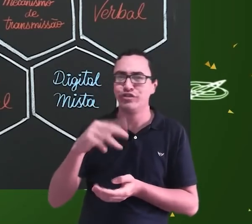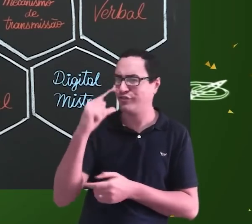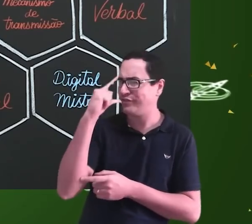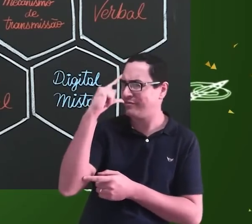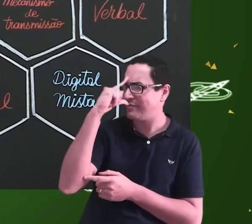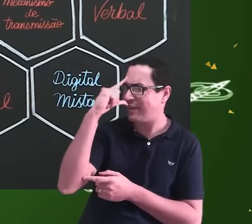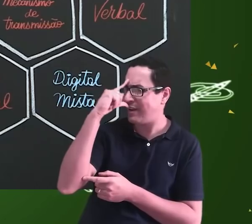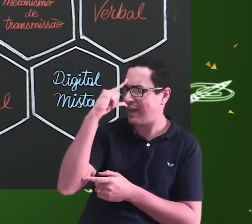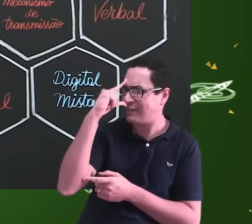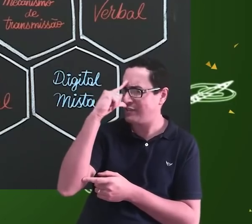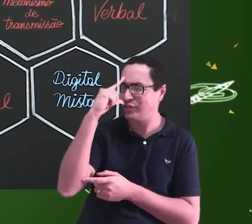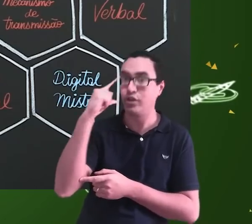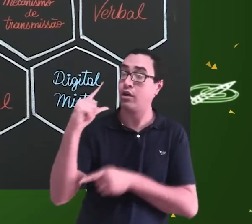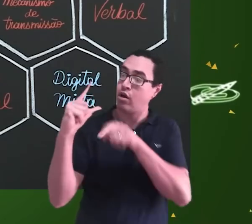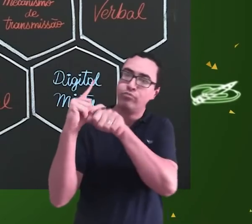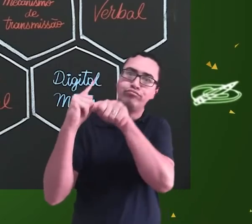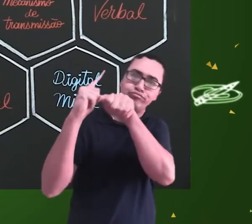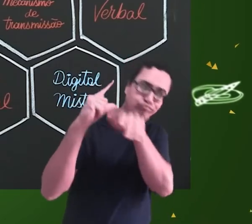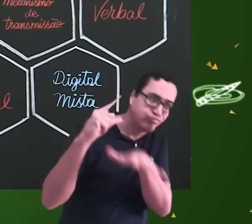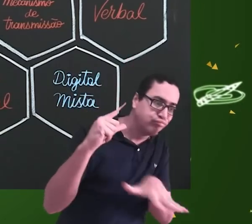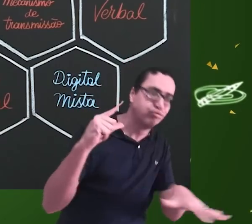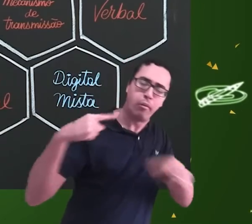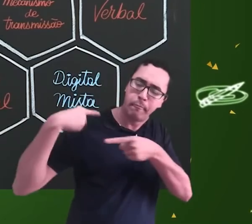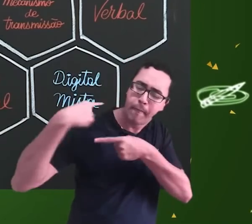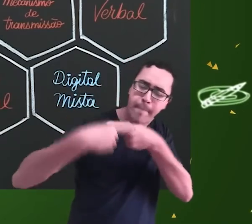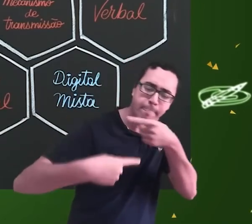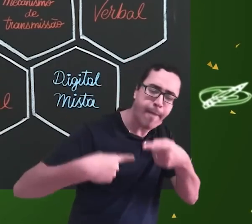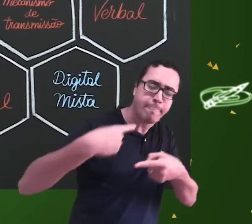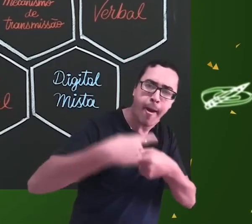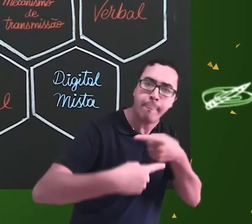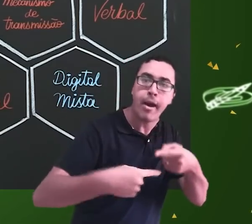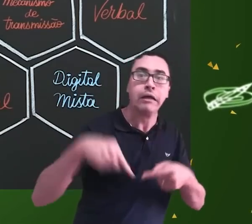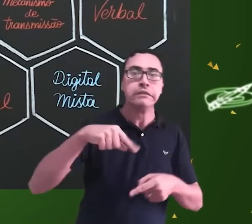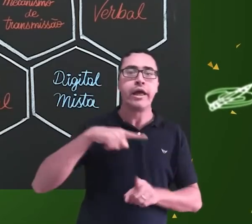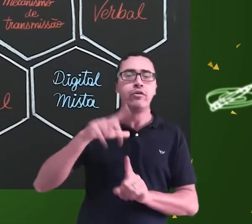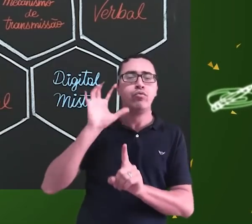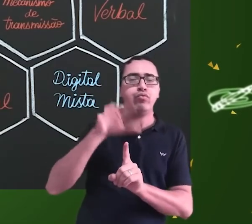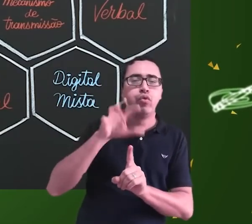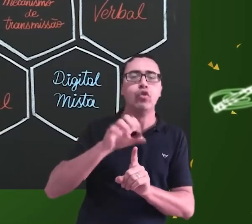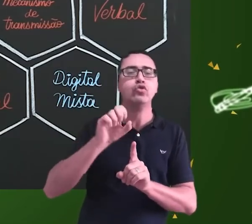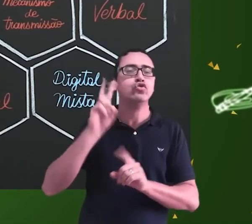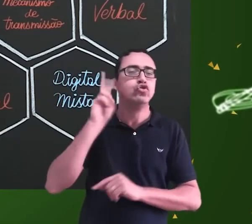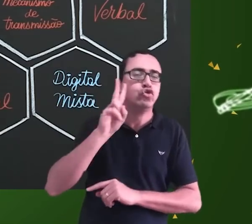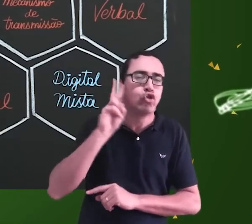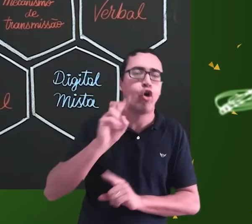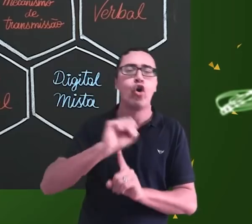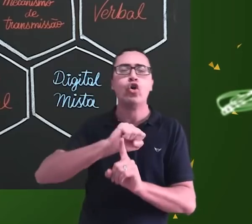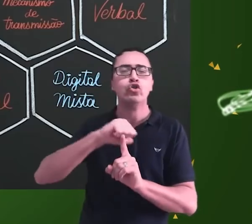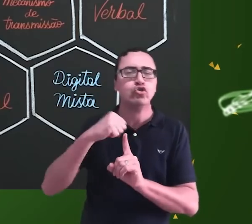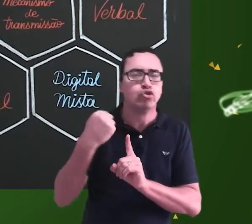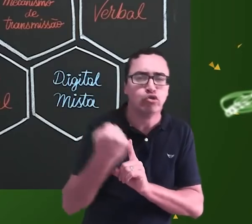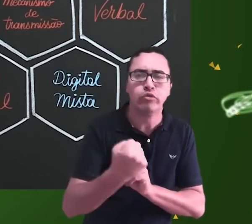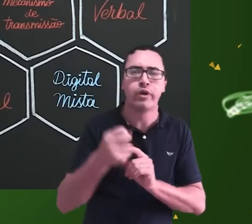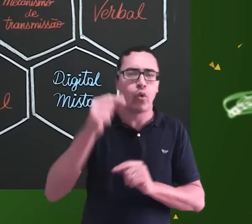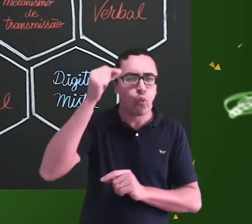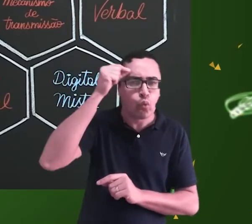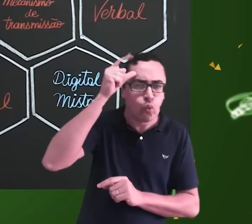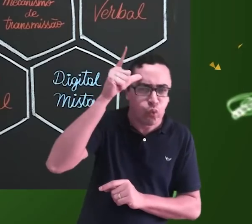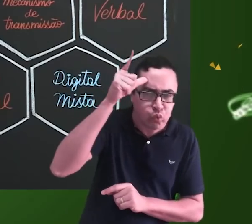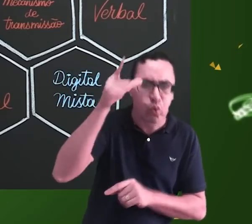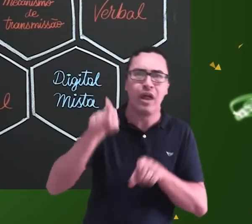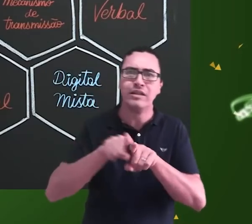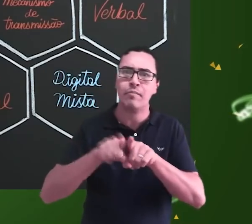línguas, que a gente compreende que a língua envolve dimensões históricas, sociais, culturais, histórias de disputa também, né? Não